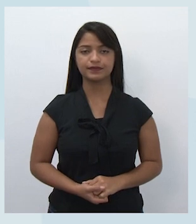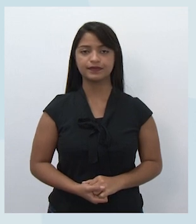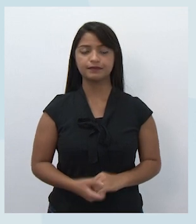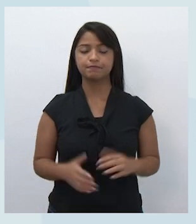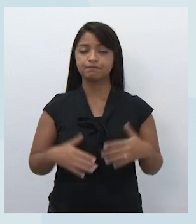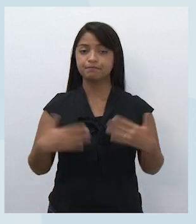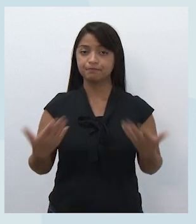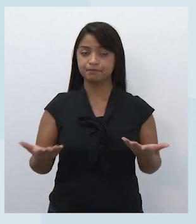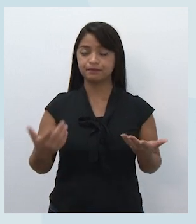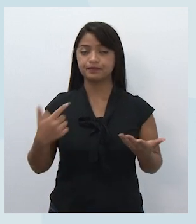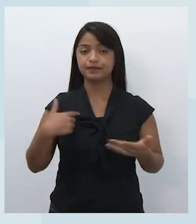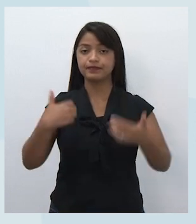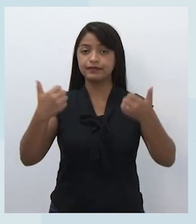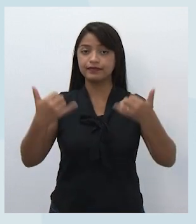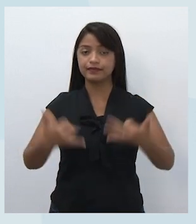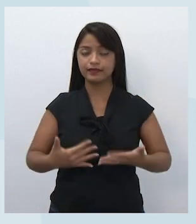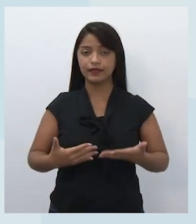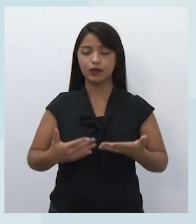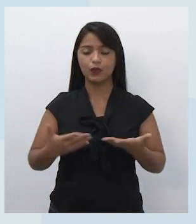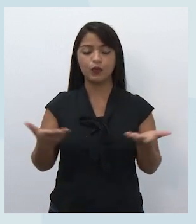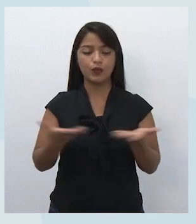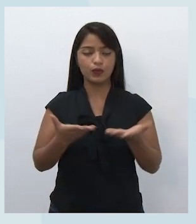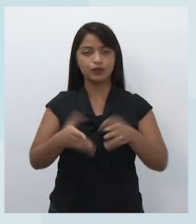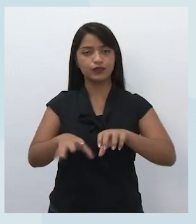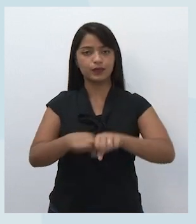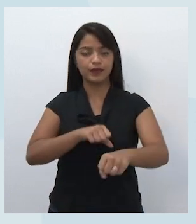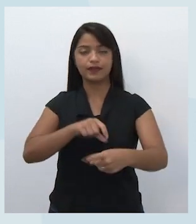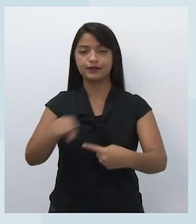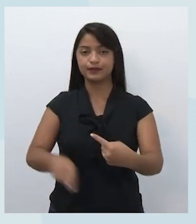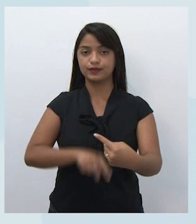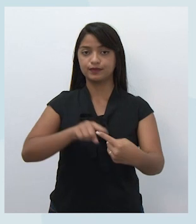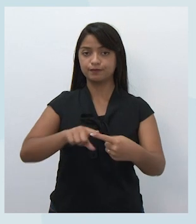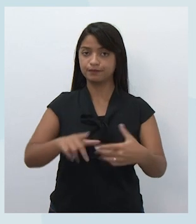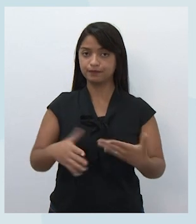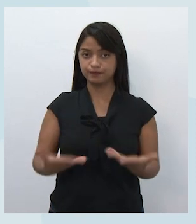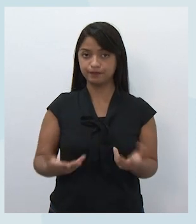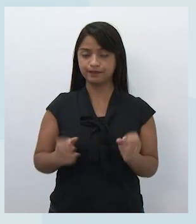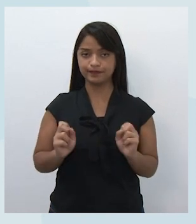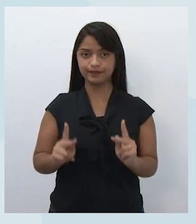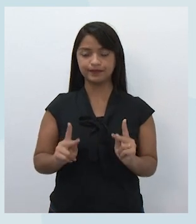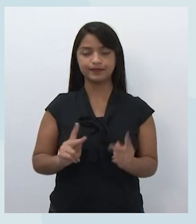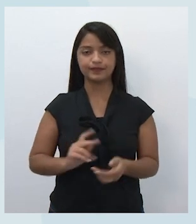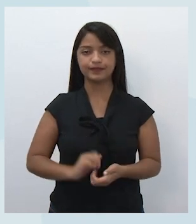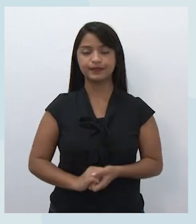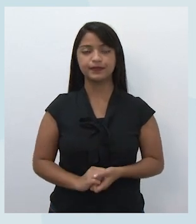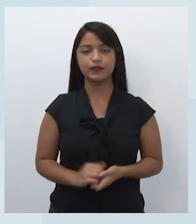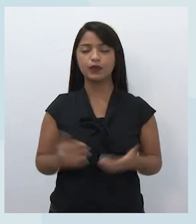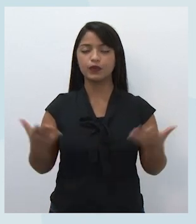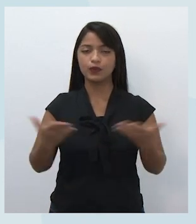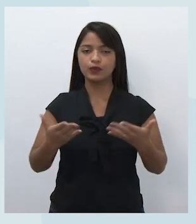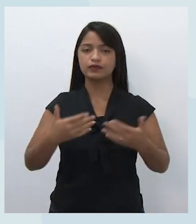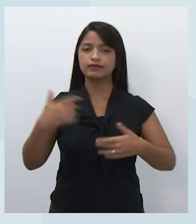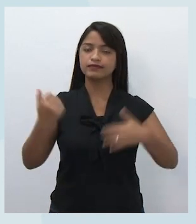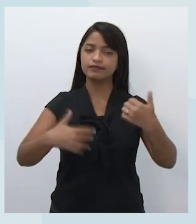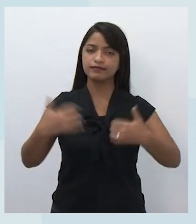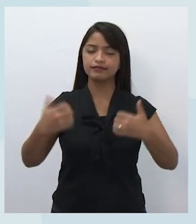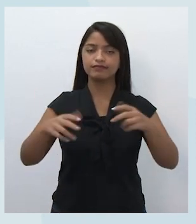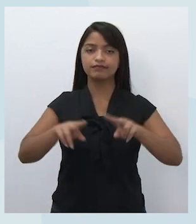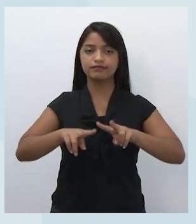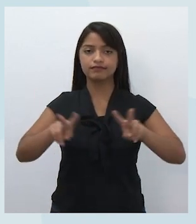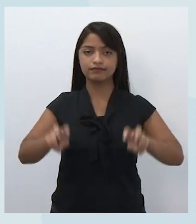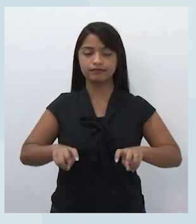Vou falar sobre os objetivos do encontro de hoje, ok? Nós vamos falar um pouquinho sobre